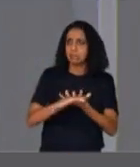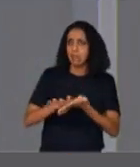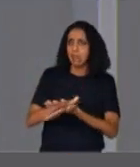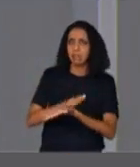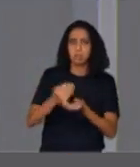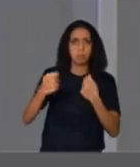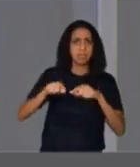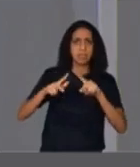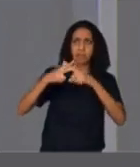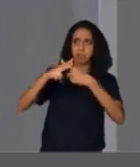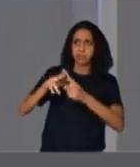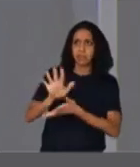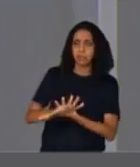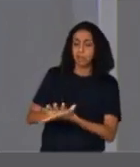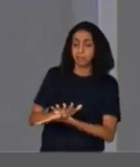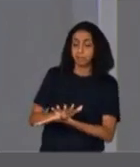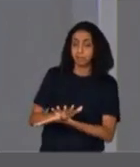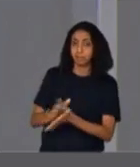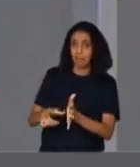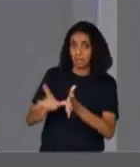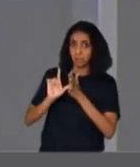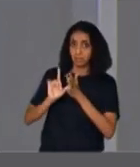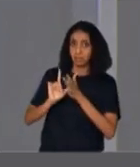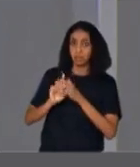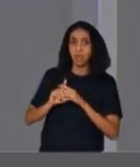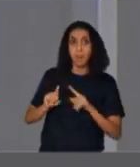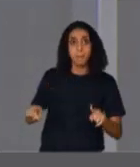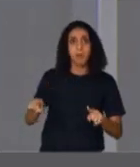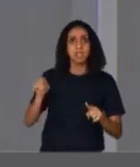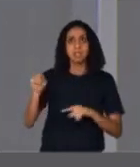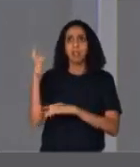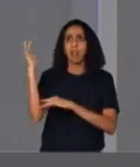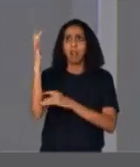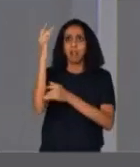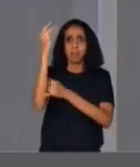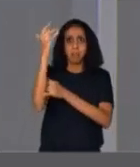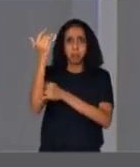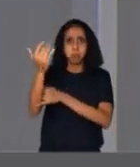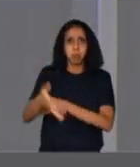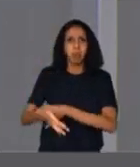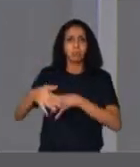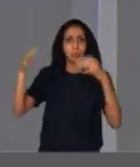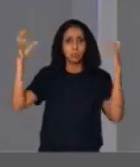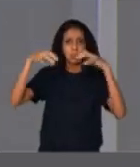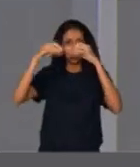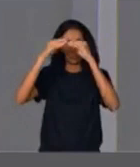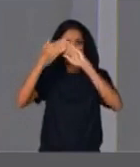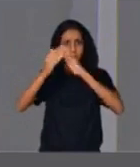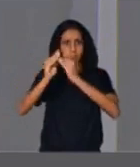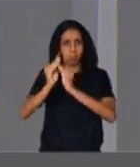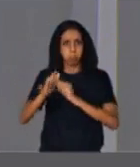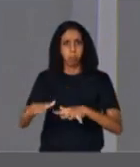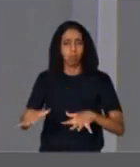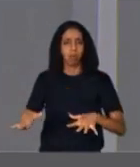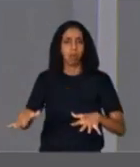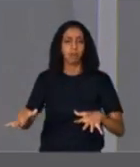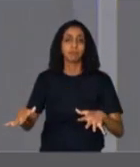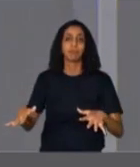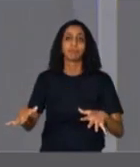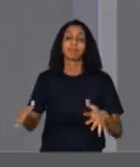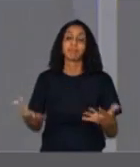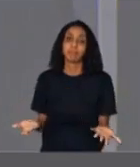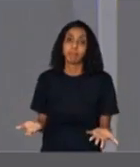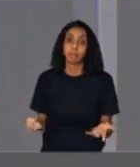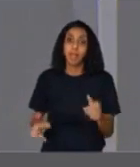de encostas, mas essa tragédia natural vitima sempre, ou quase sempre,